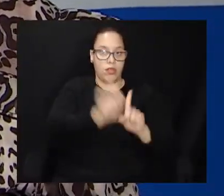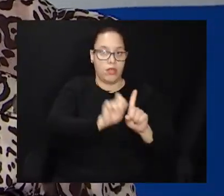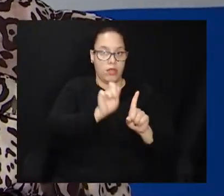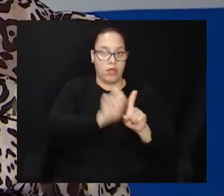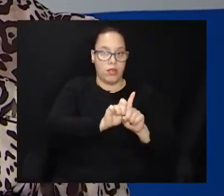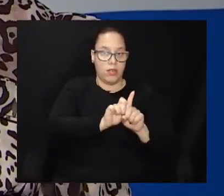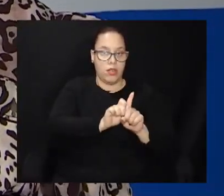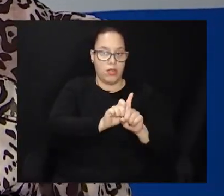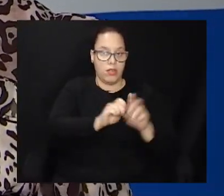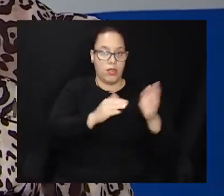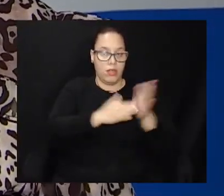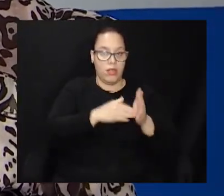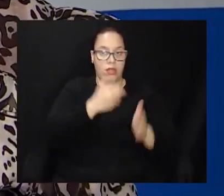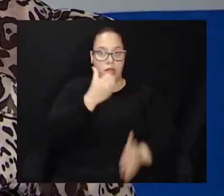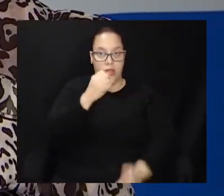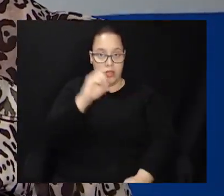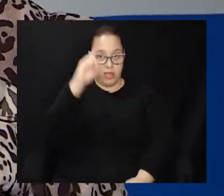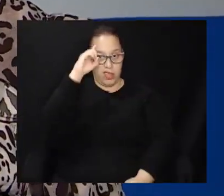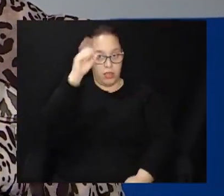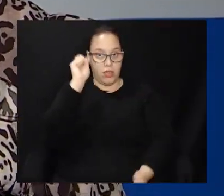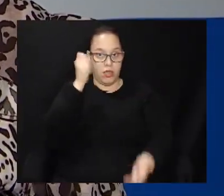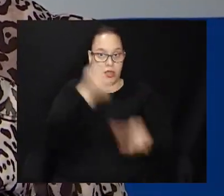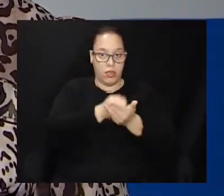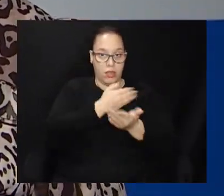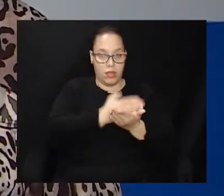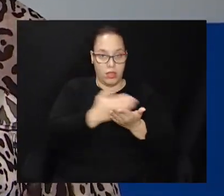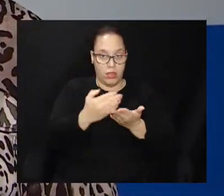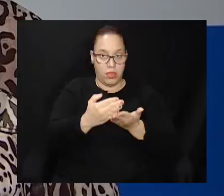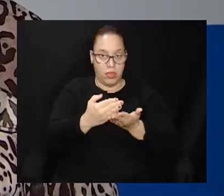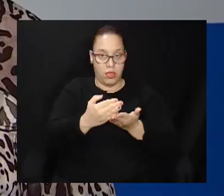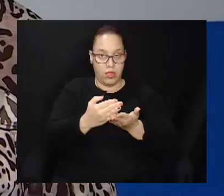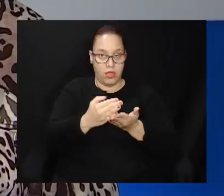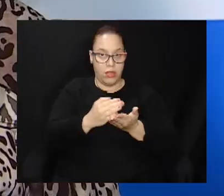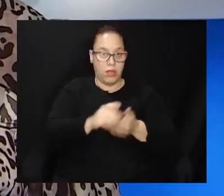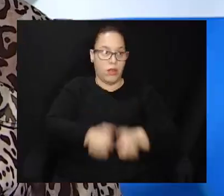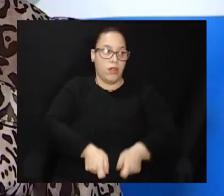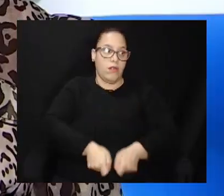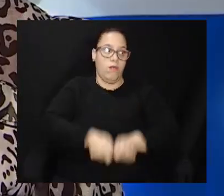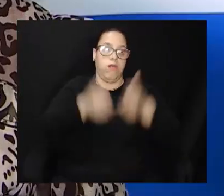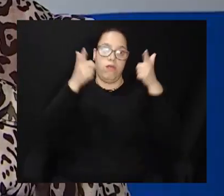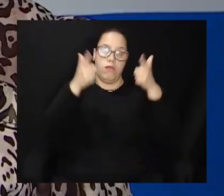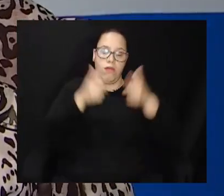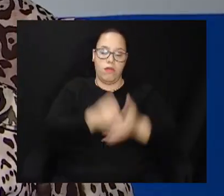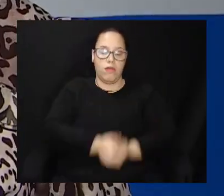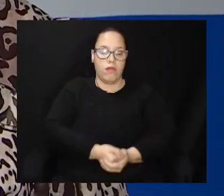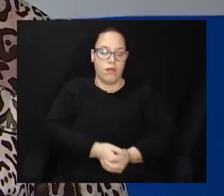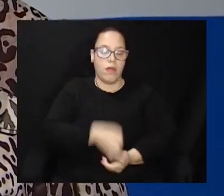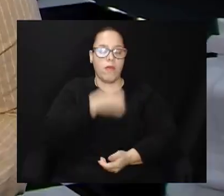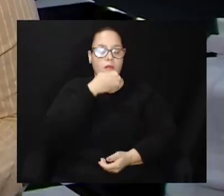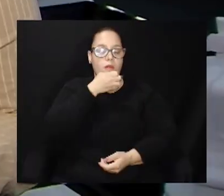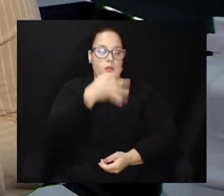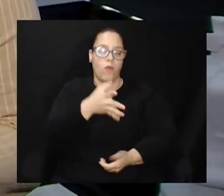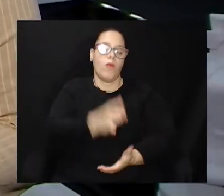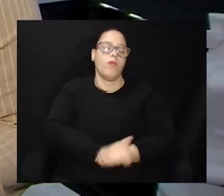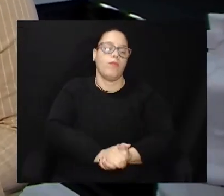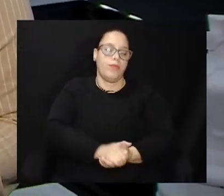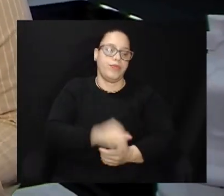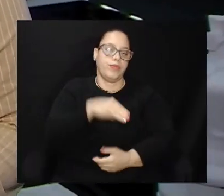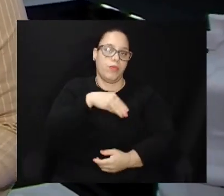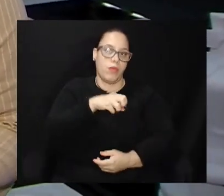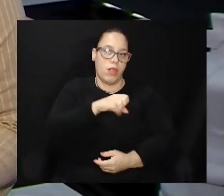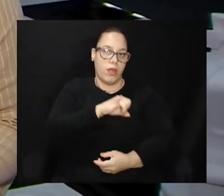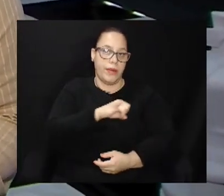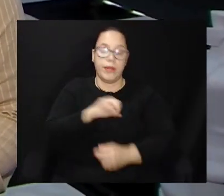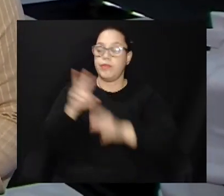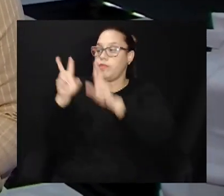60 dias para iniciar a pagar. E isso alavanca muito o negócio dele, né? Um benefício muito grande para o pequeno empreendedor. Com o tema Mudando